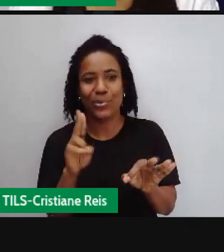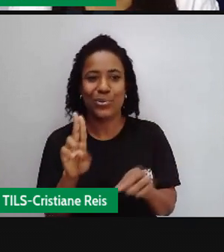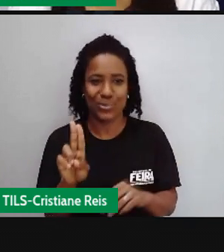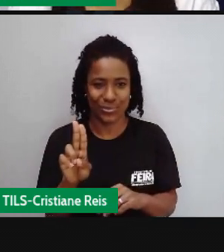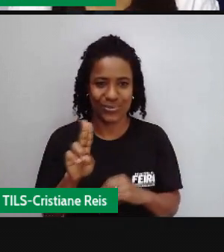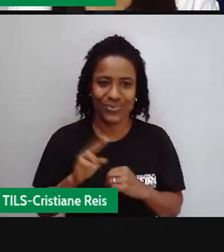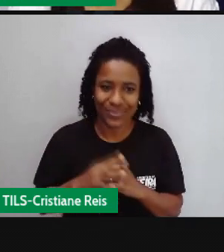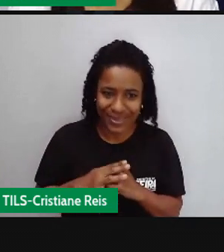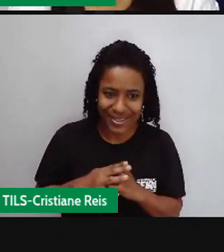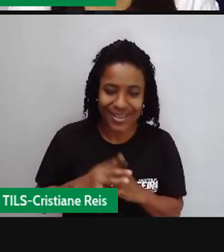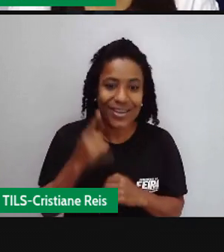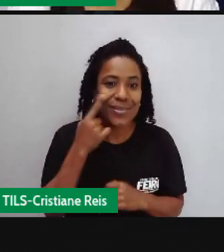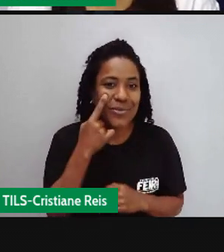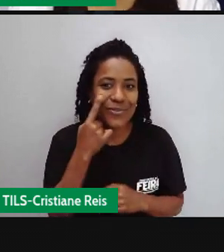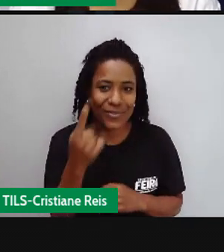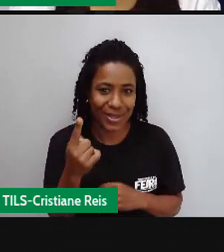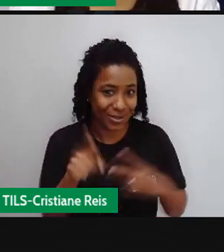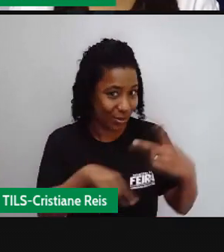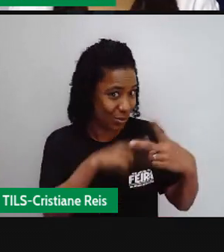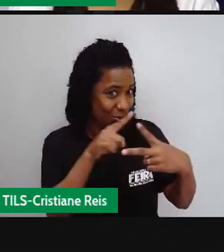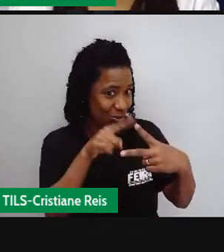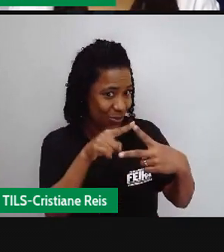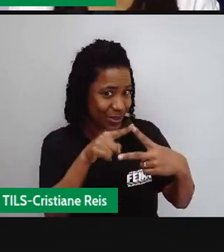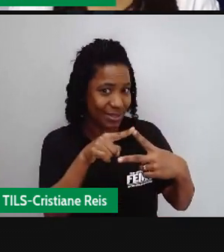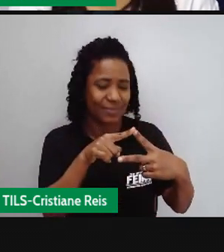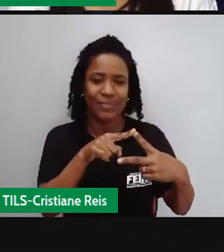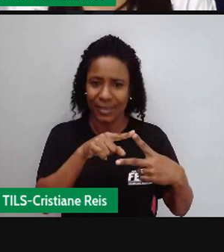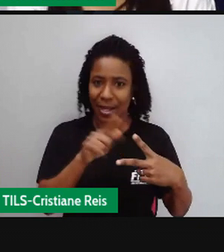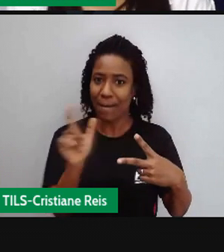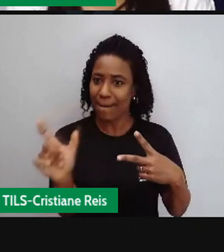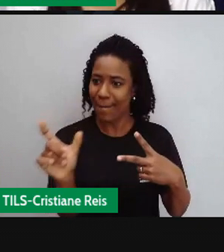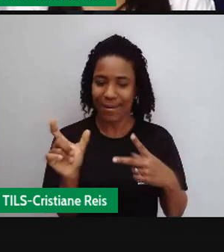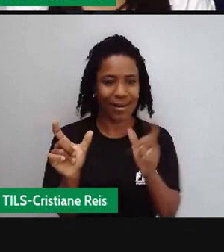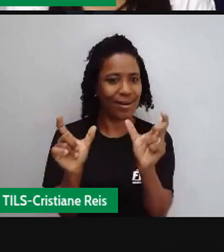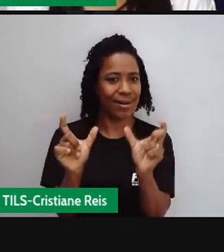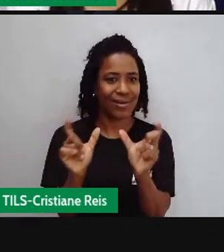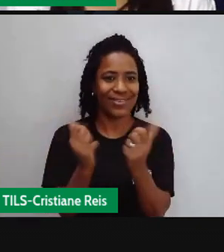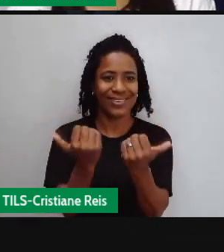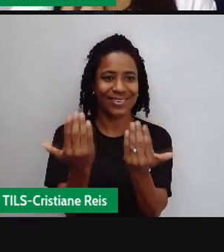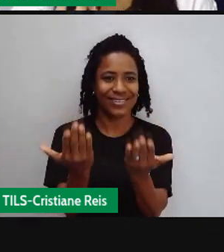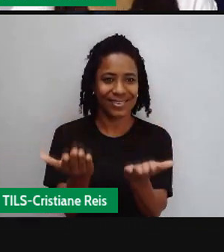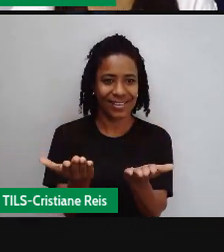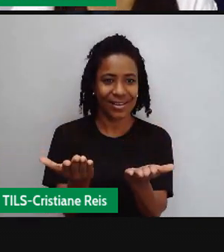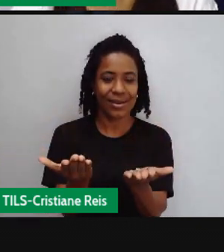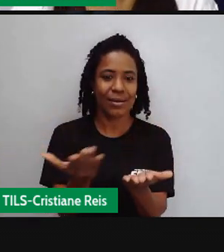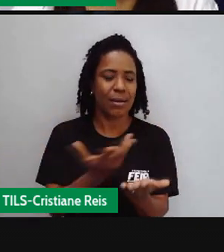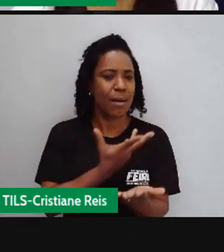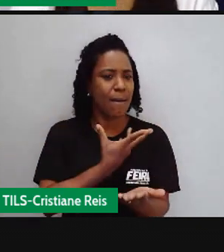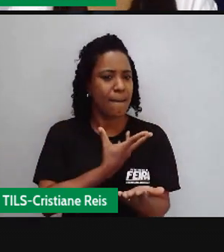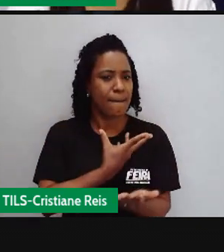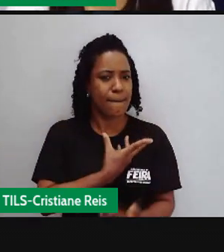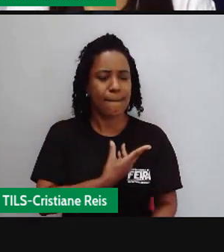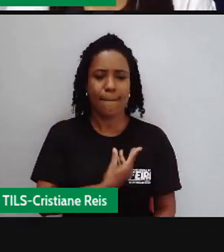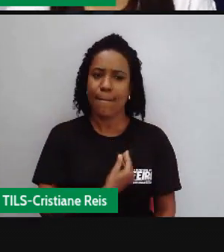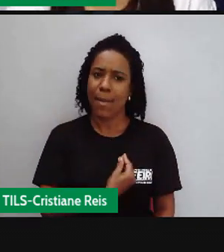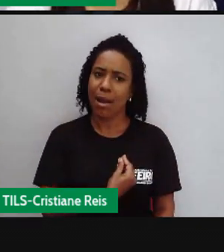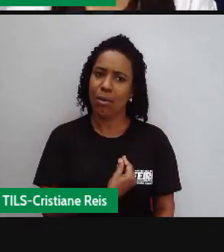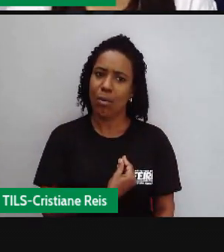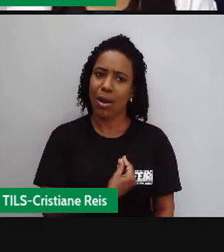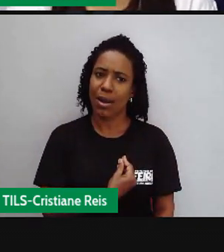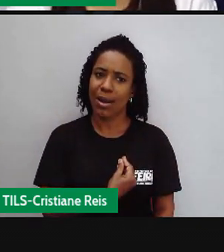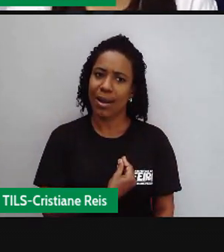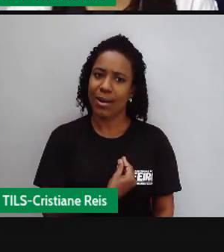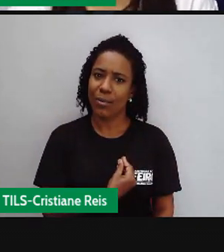lá? São elas mágoa e tábua. Preste atenção aí quando a Pro fala, ó.